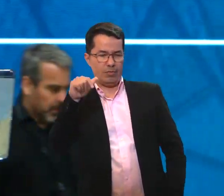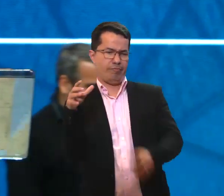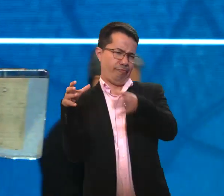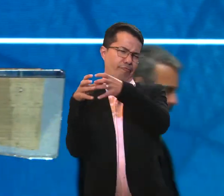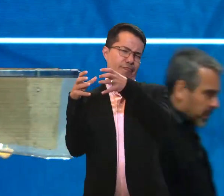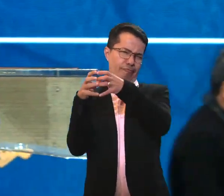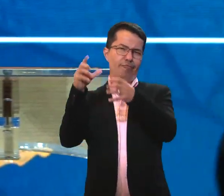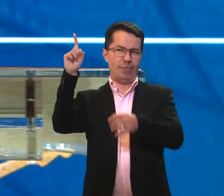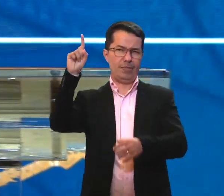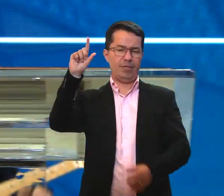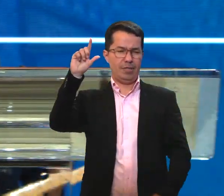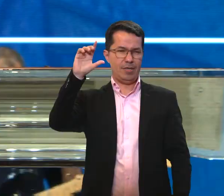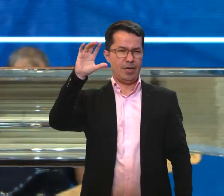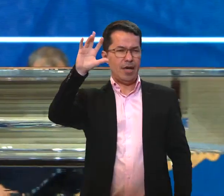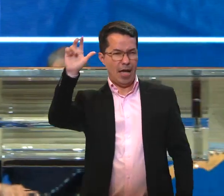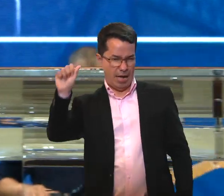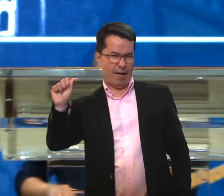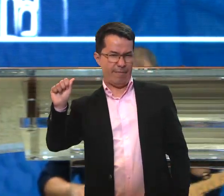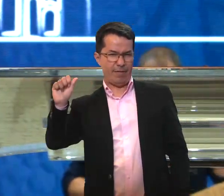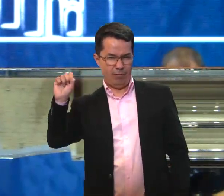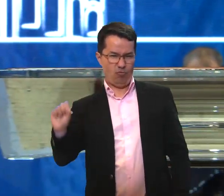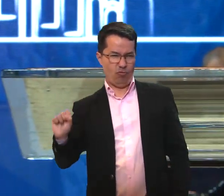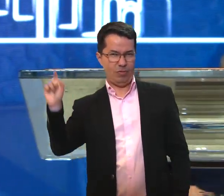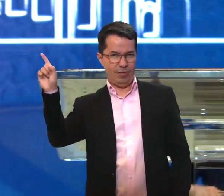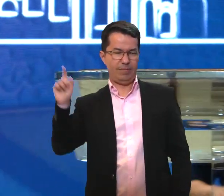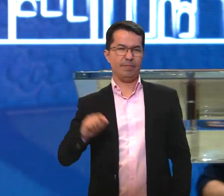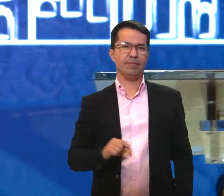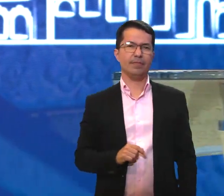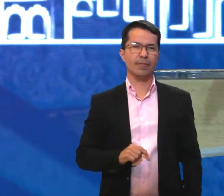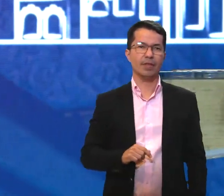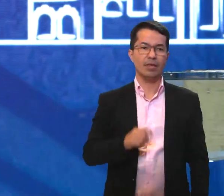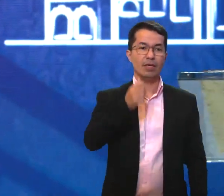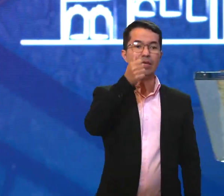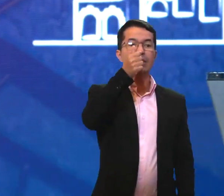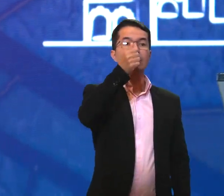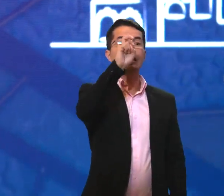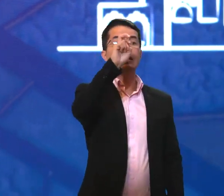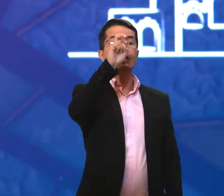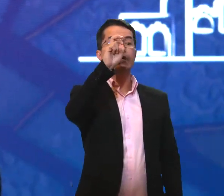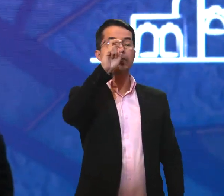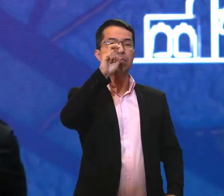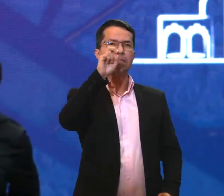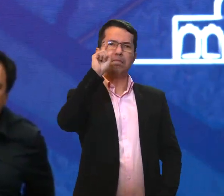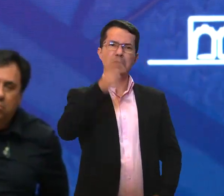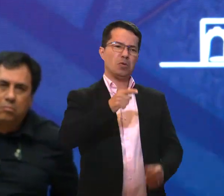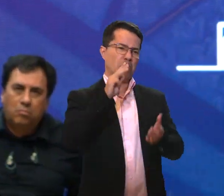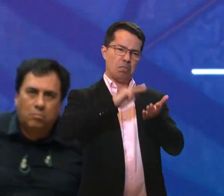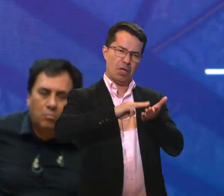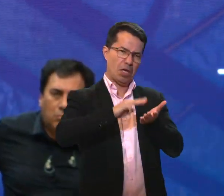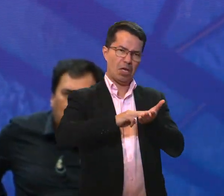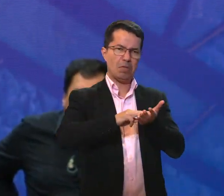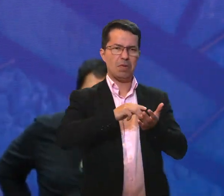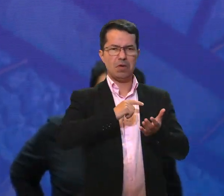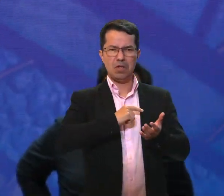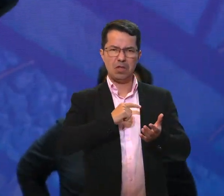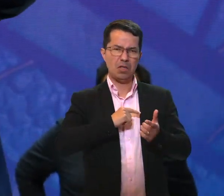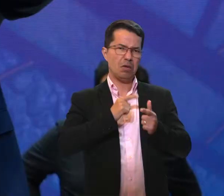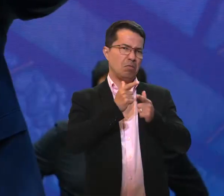Uma igreja com 15 mil lugares no interior da África. Cego viu, o coxo